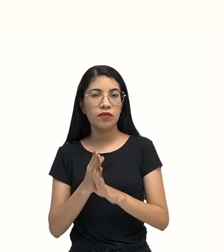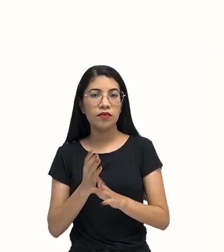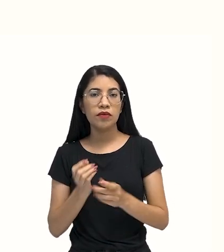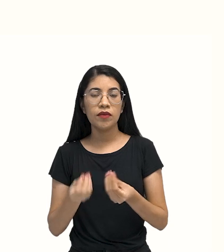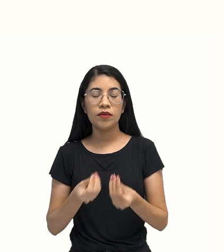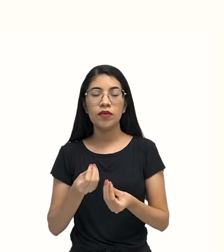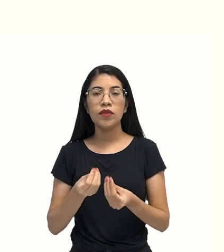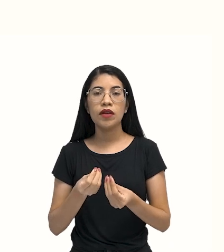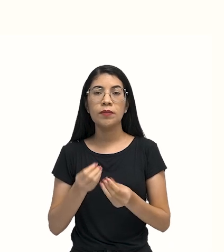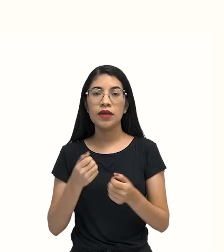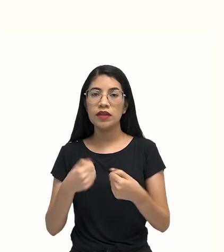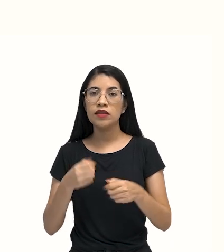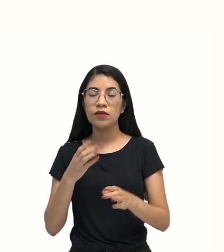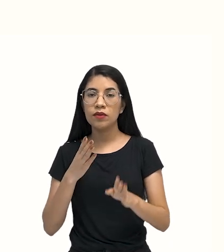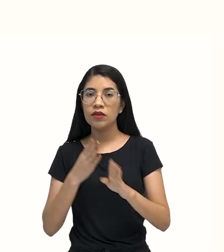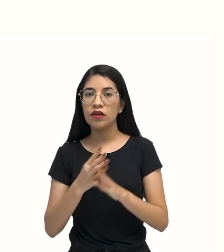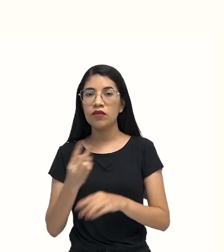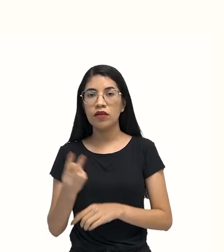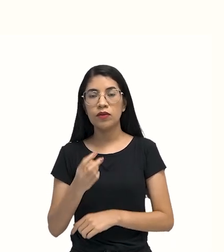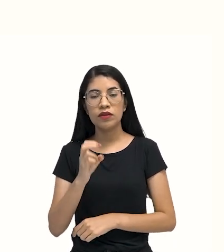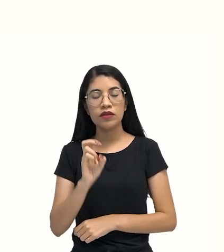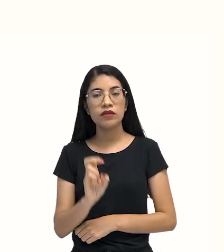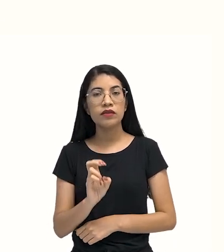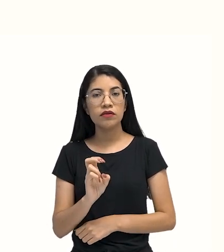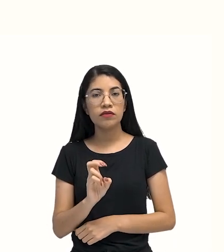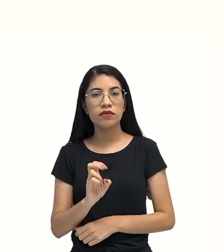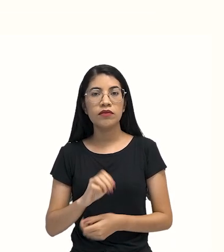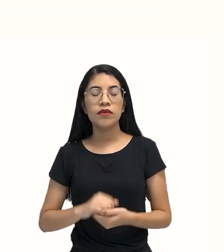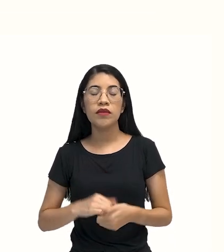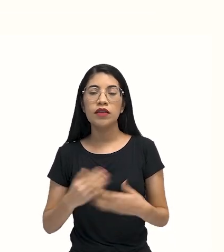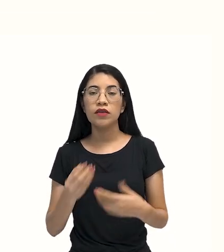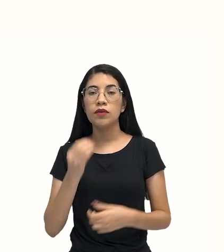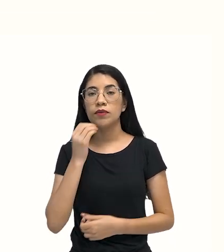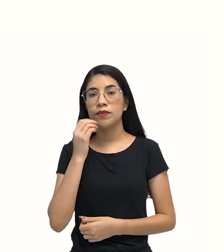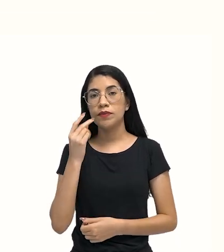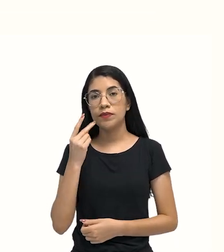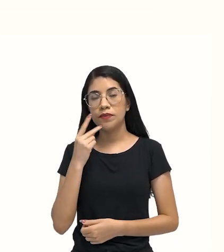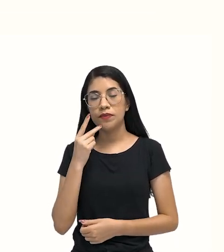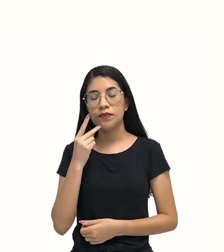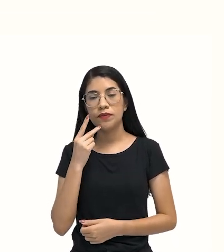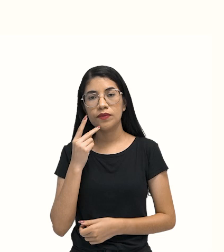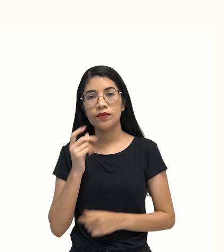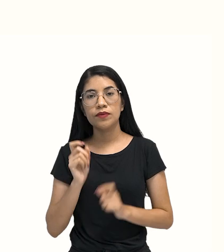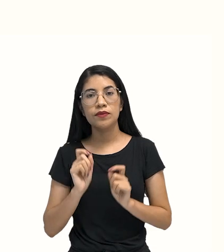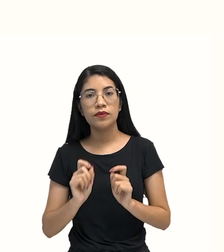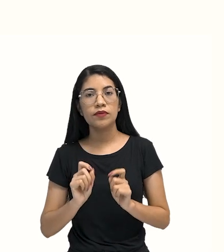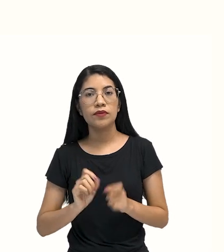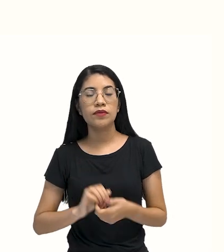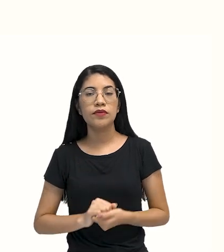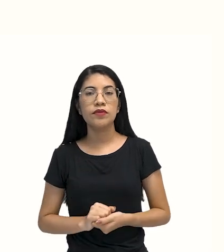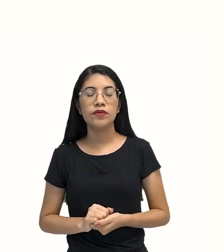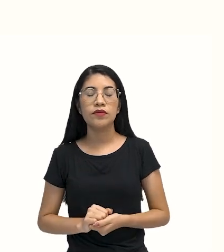Tá? É só sair 5, não tem outra. Então, a probabilidade